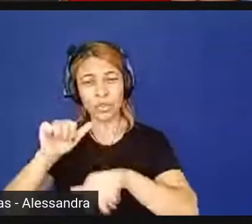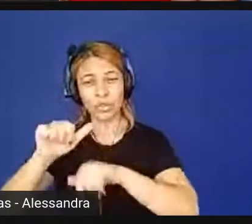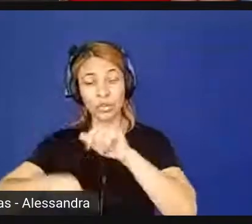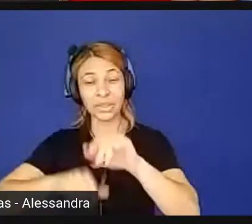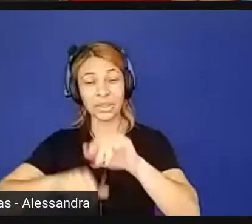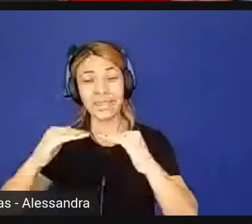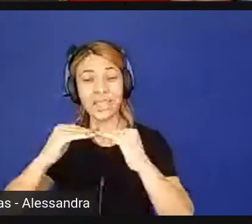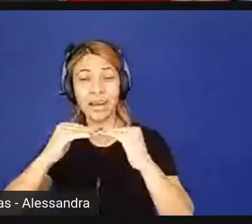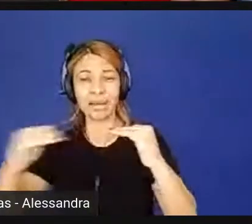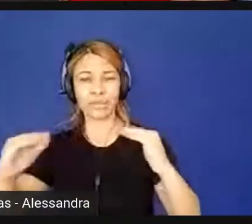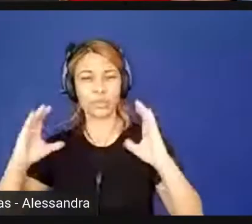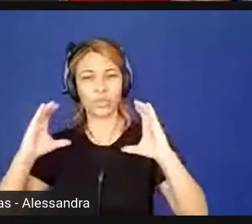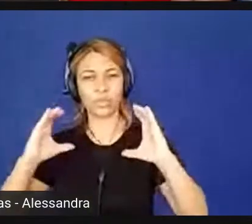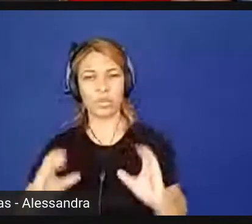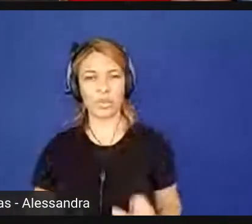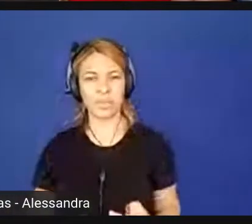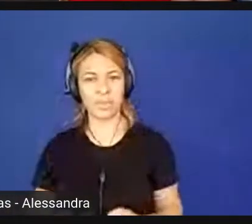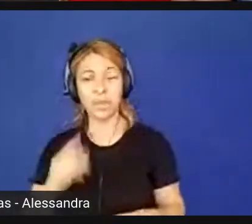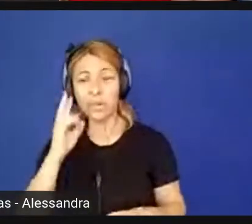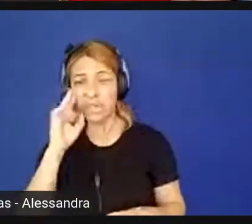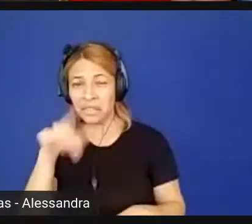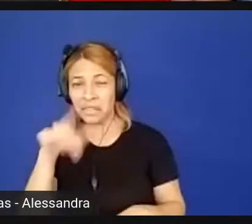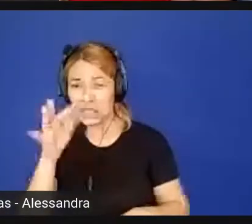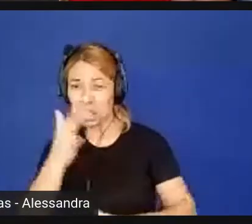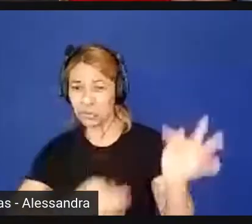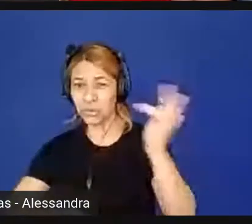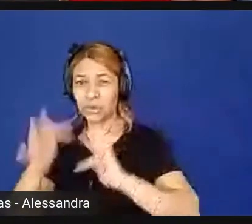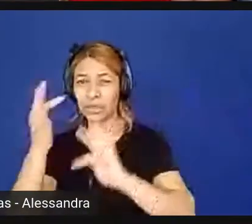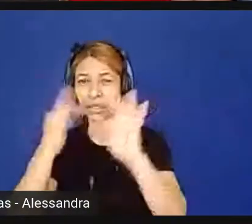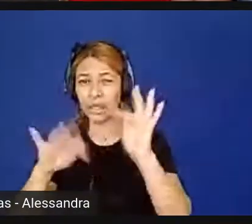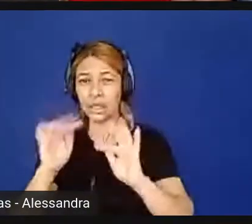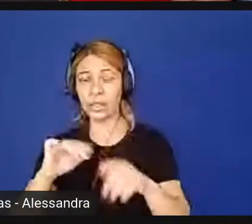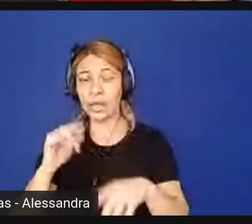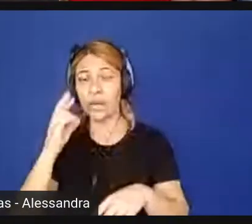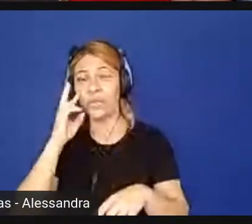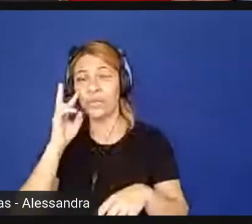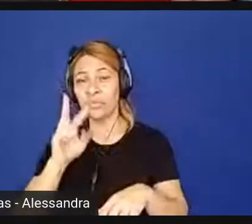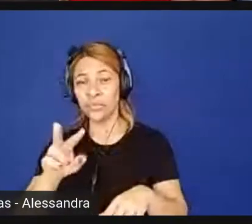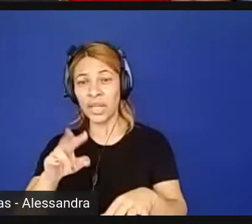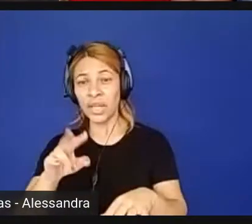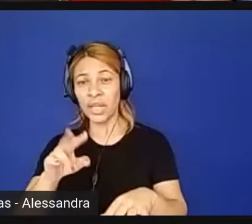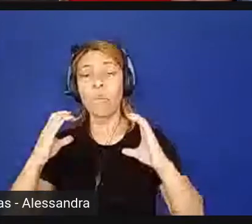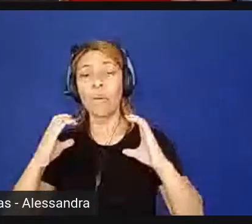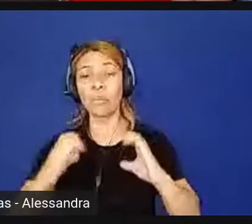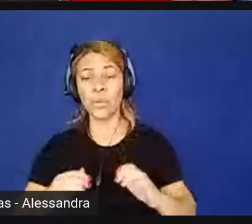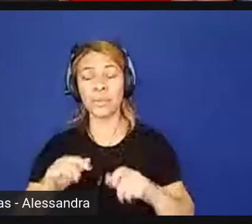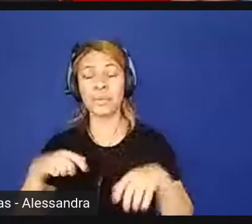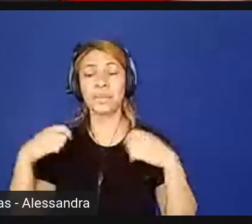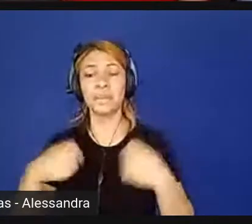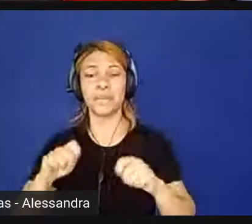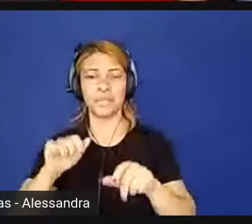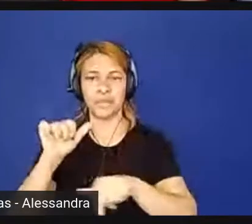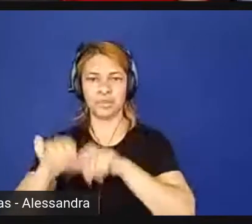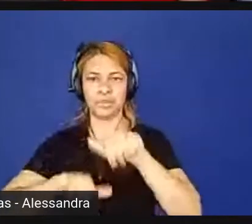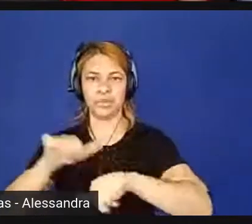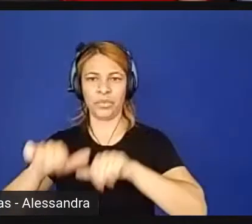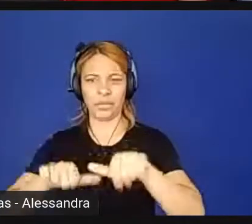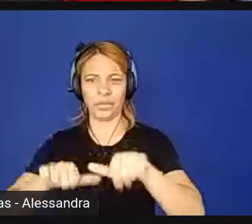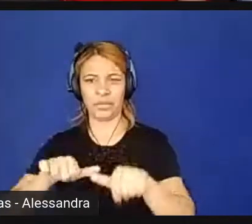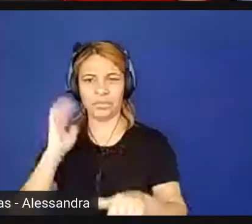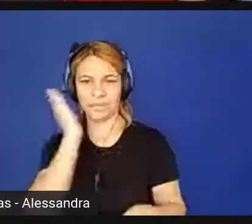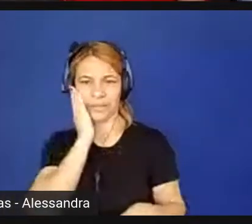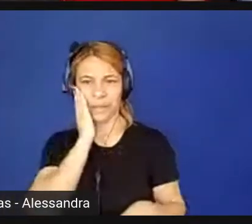comportamentos. Você vê se está funcionando esse... Veja, os comportamentos têm que mudar, sabe?